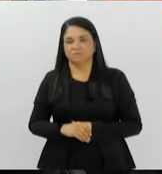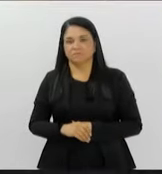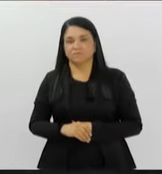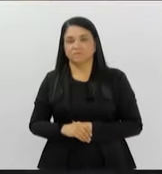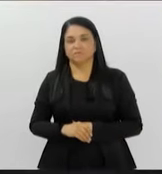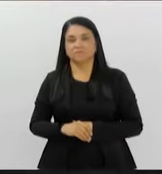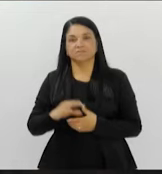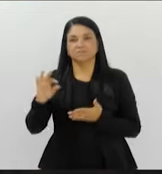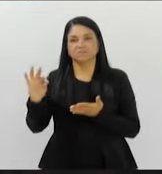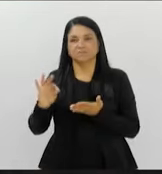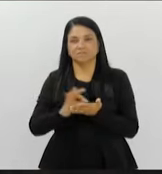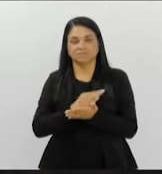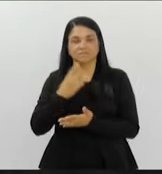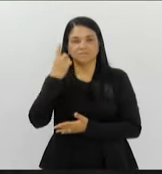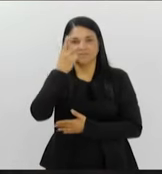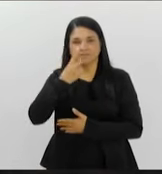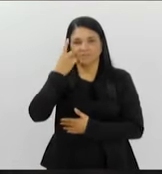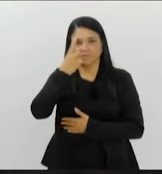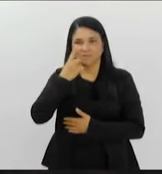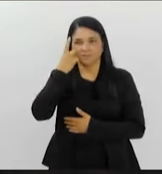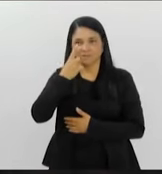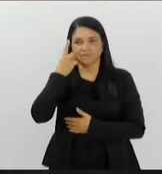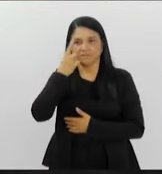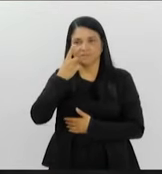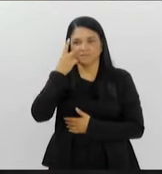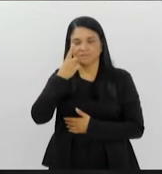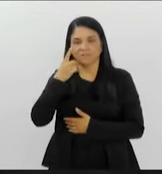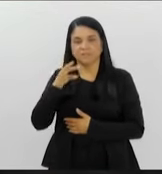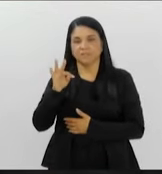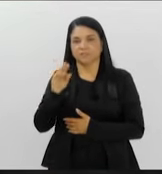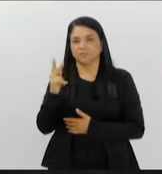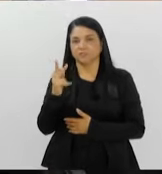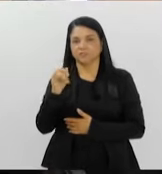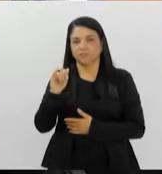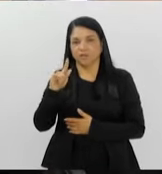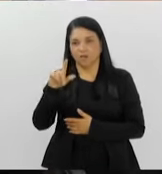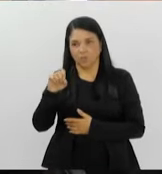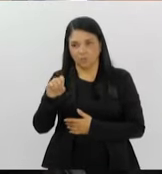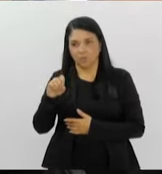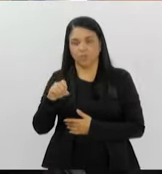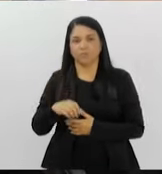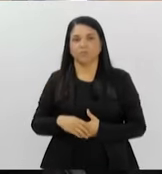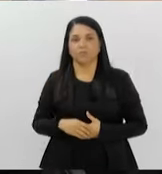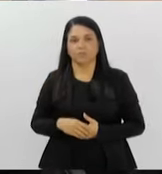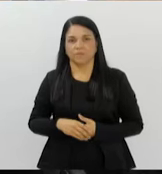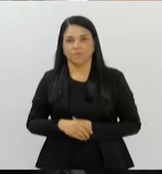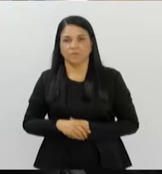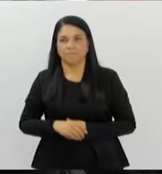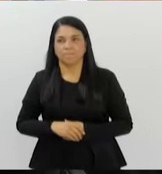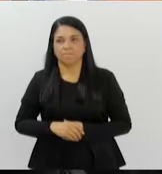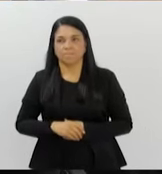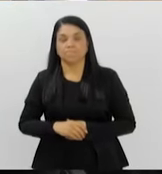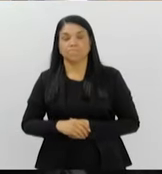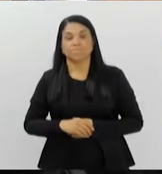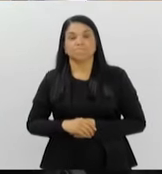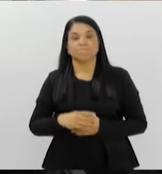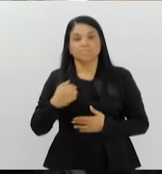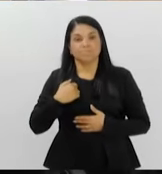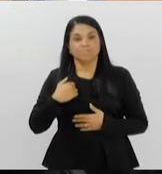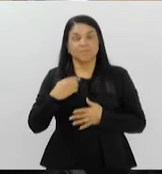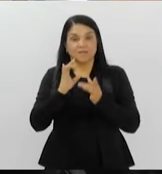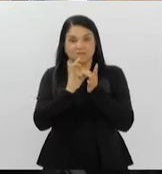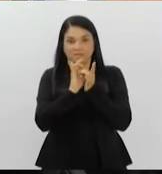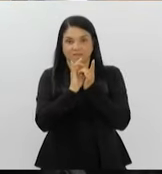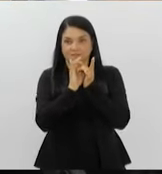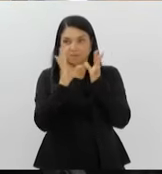Próximo orador inscrito, deputado Tiago Aglesso. Opa. Então, falando em